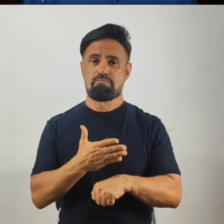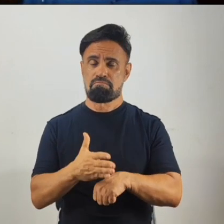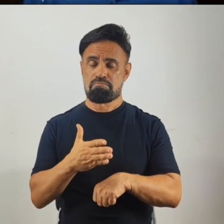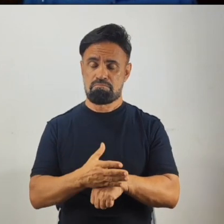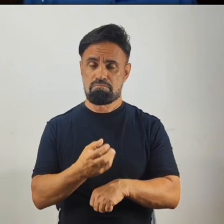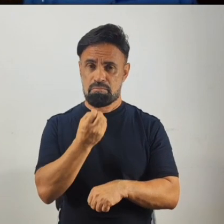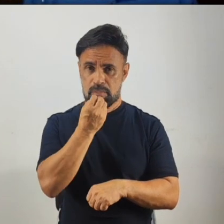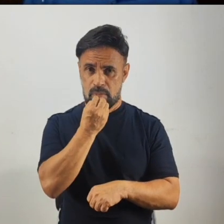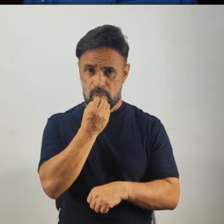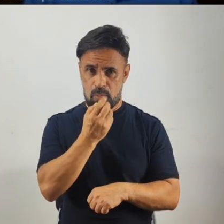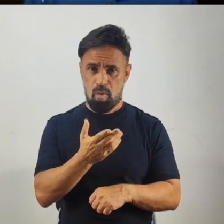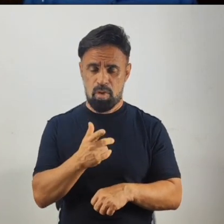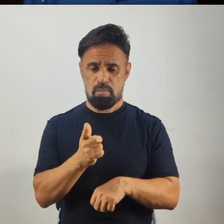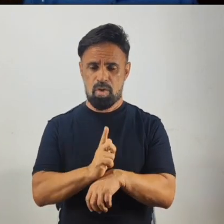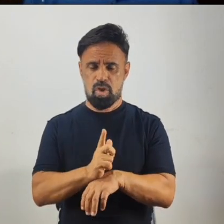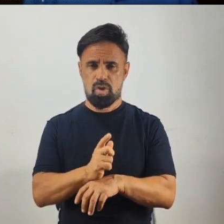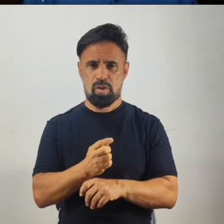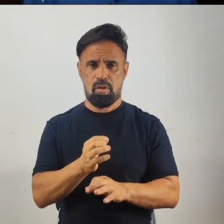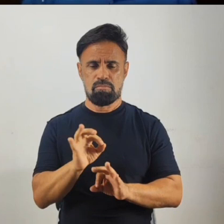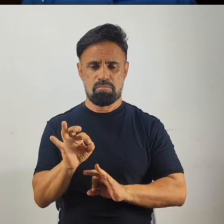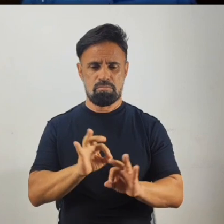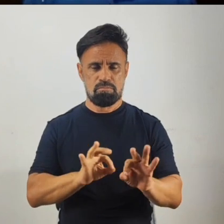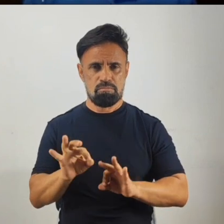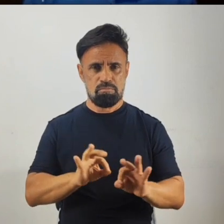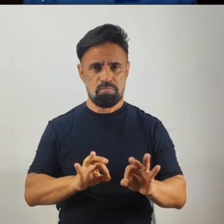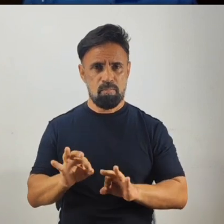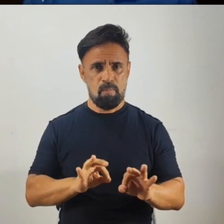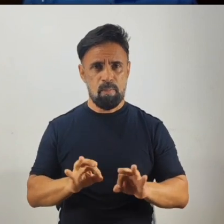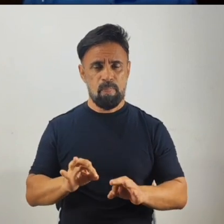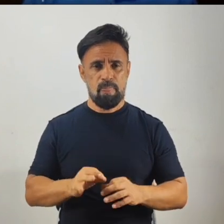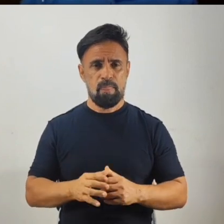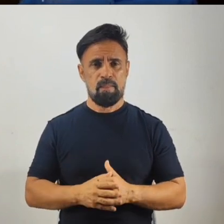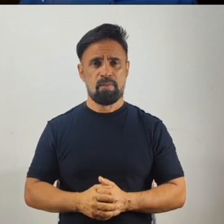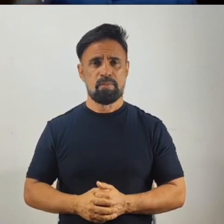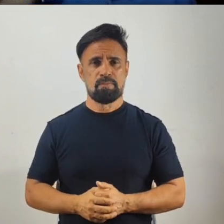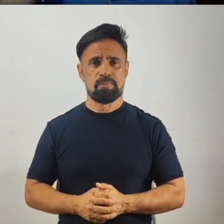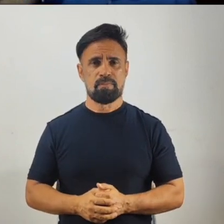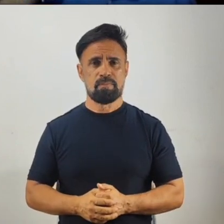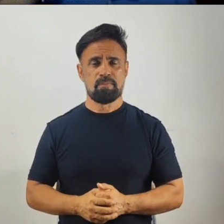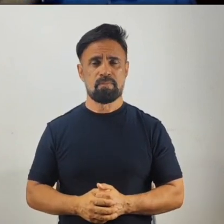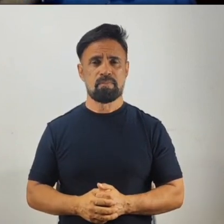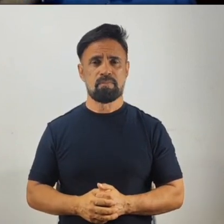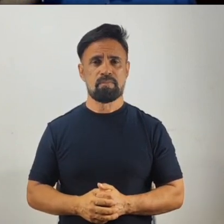As boas práticas para a gestão organizacional